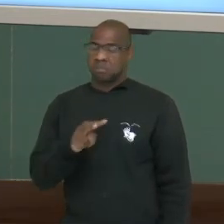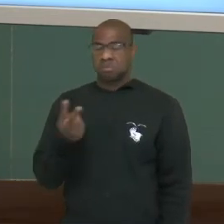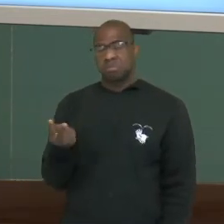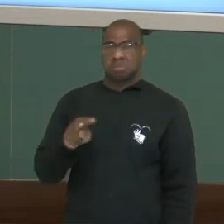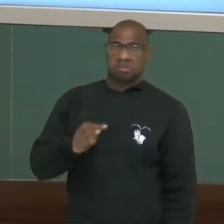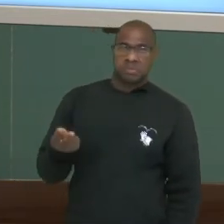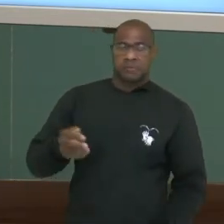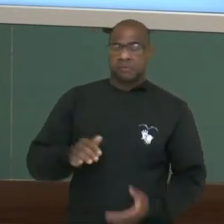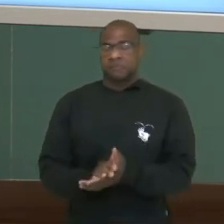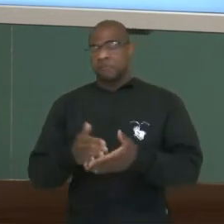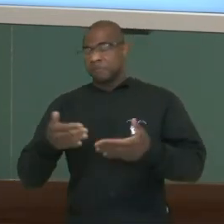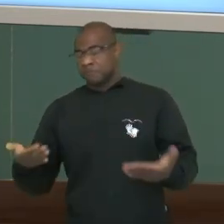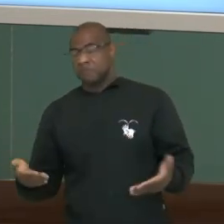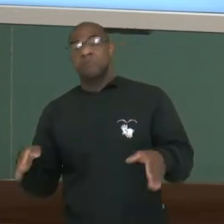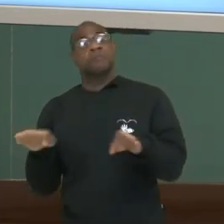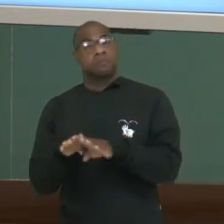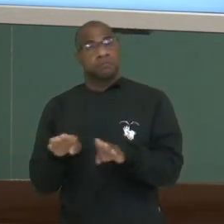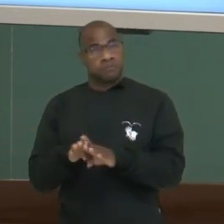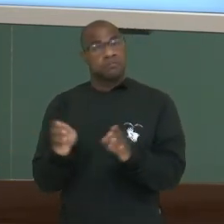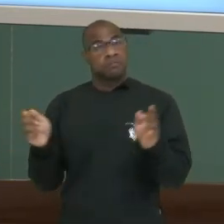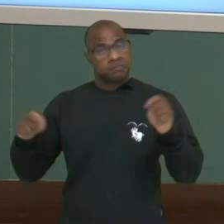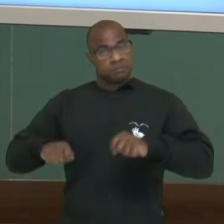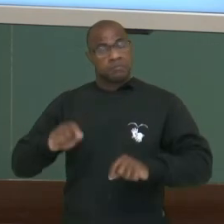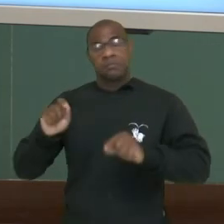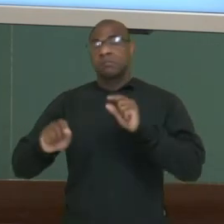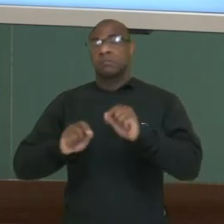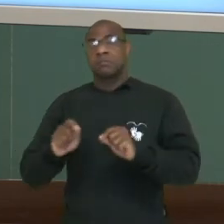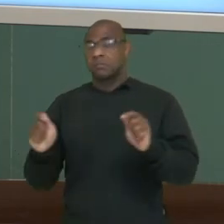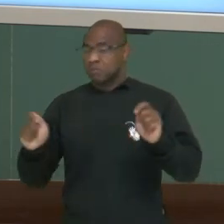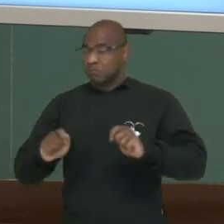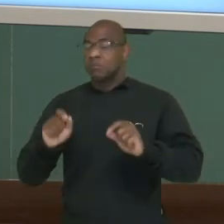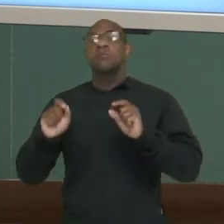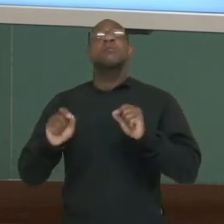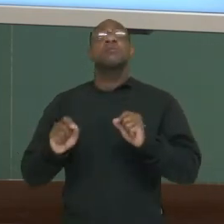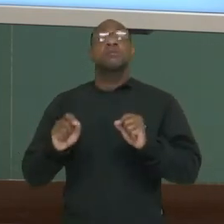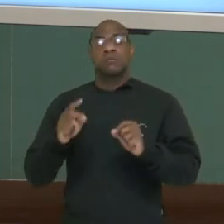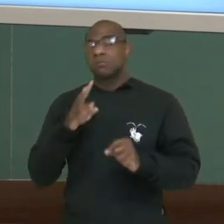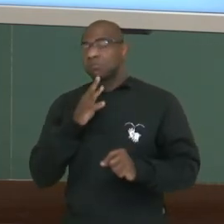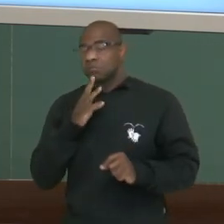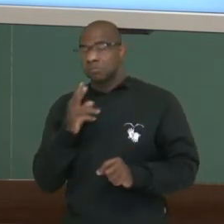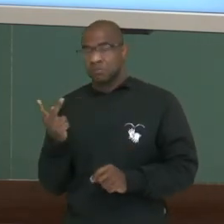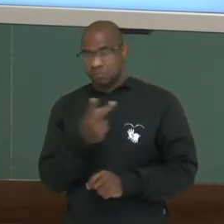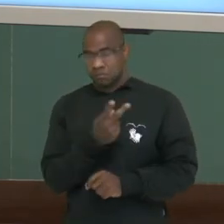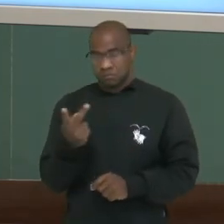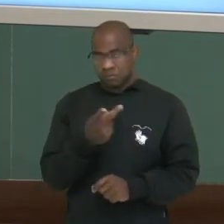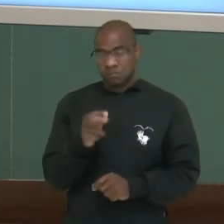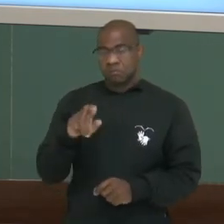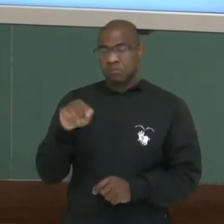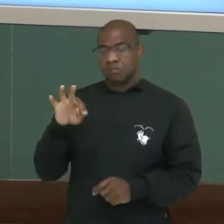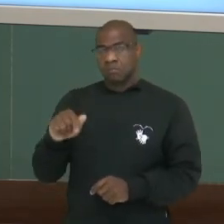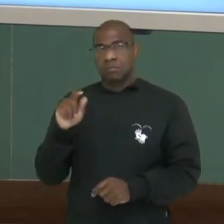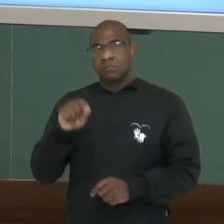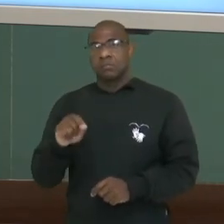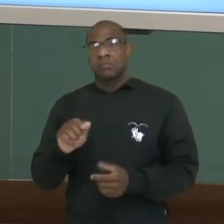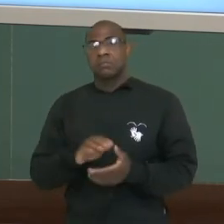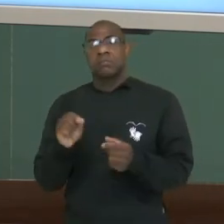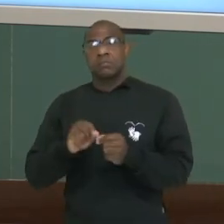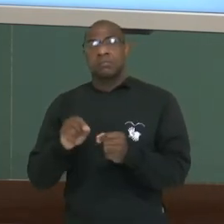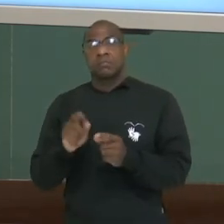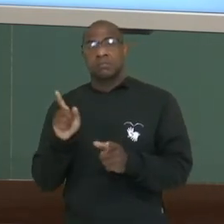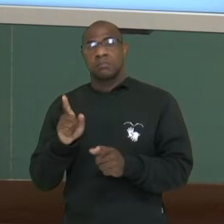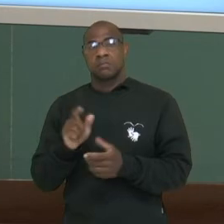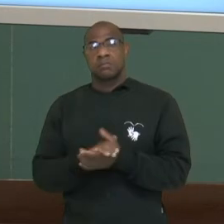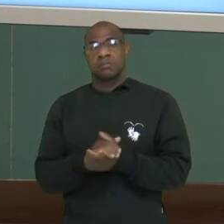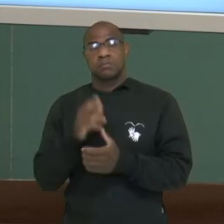outro. Ou também, se eu conheço o coeficiente angular de ambas as retas, eu posso fazer que o